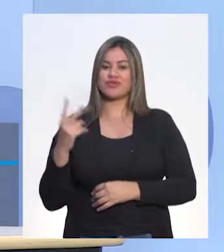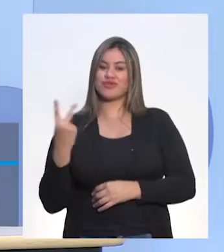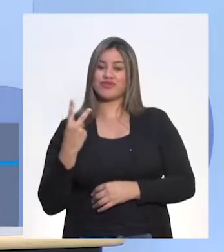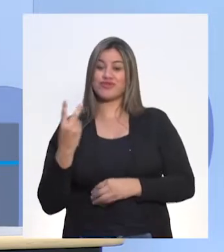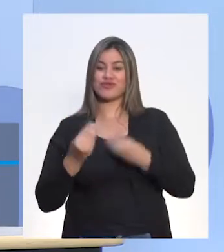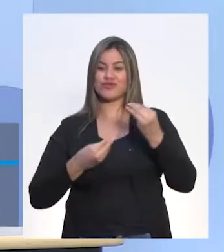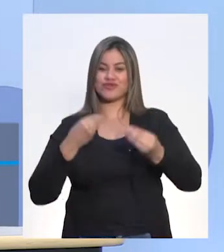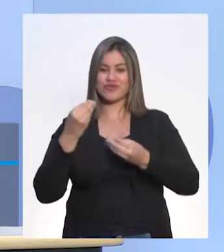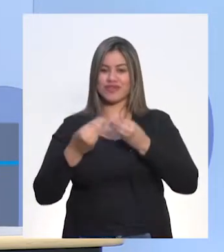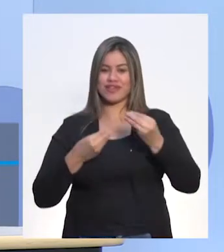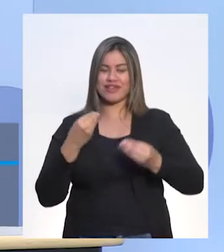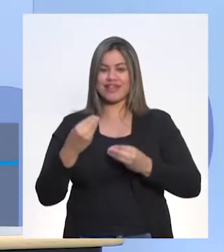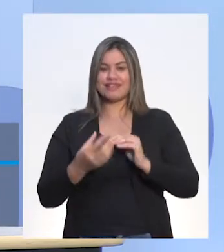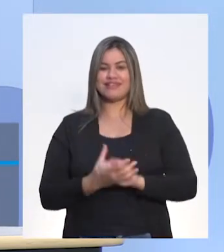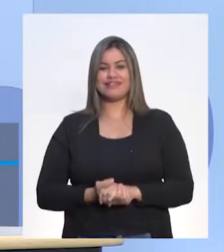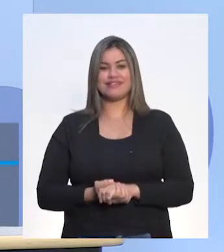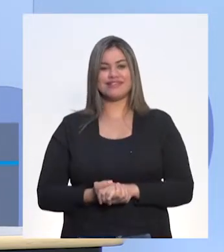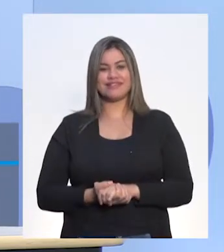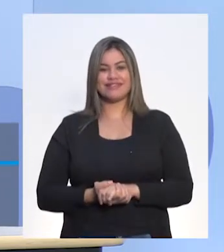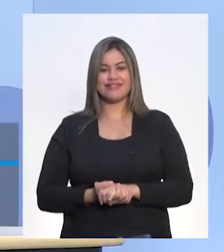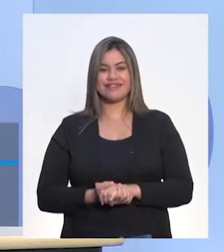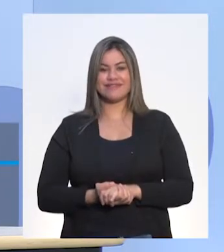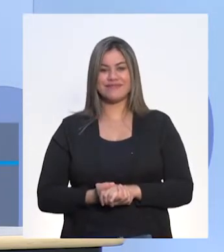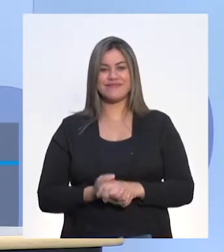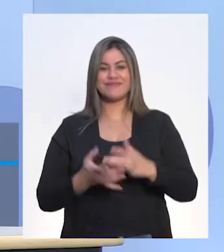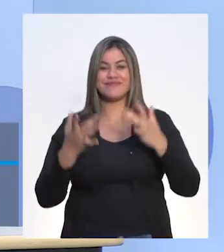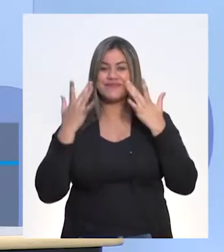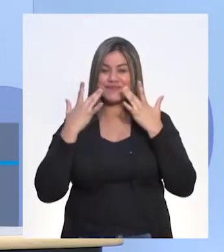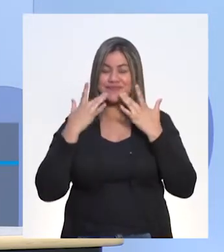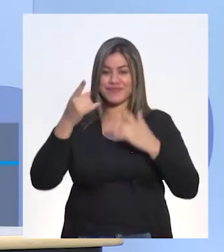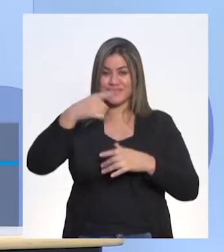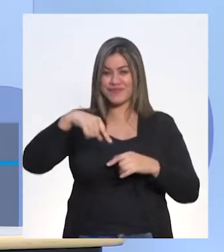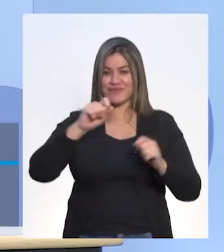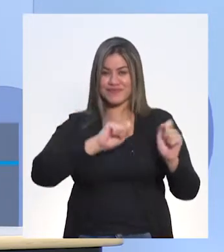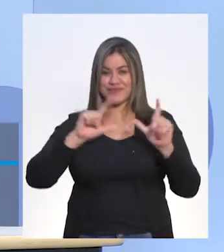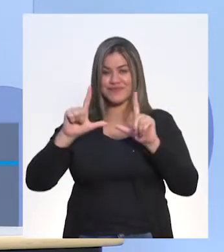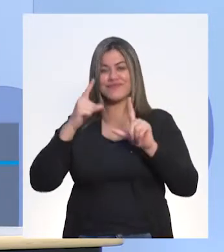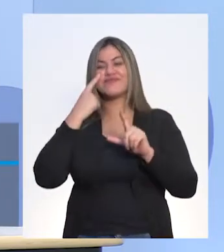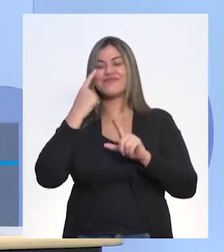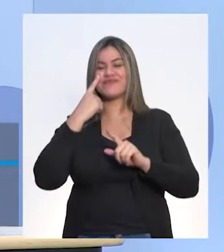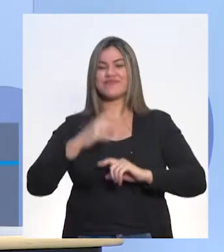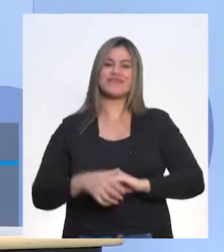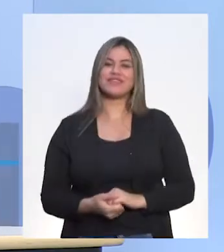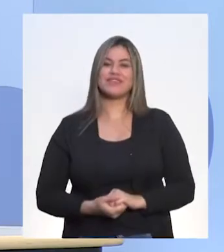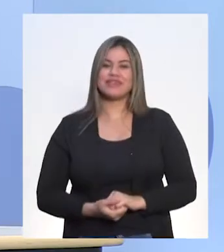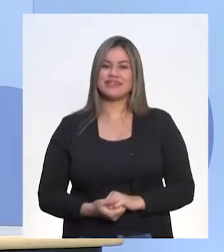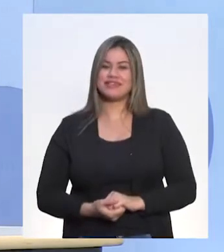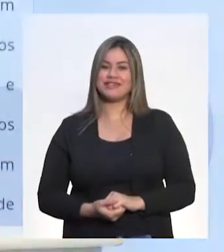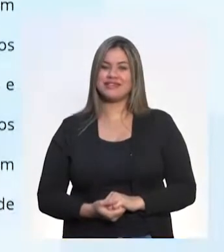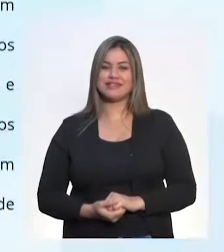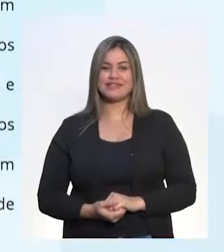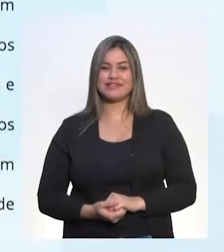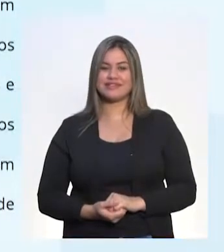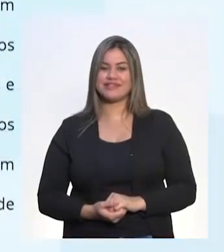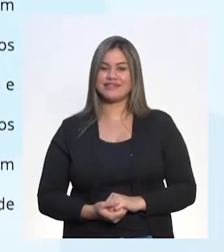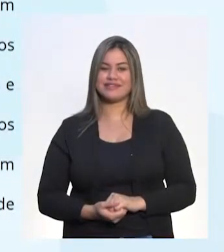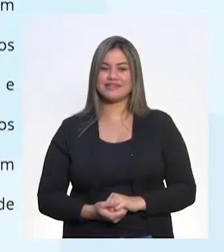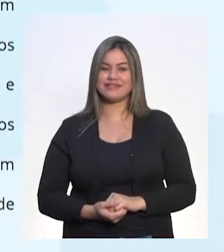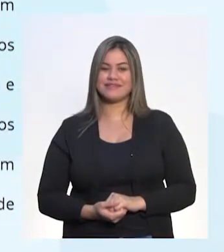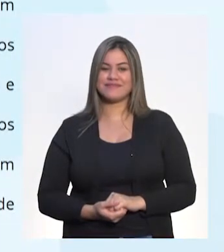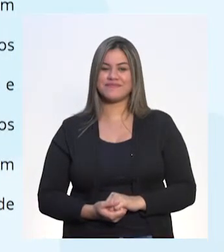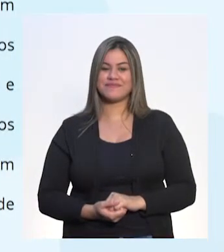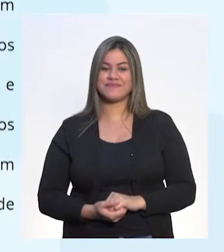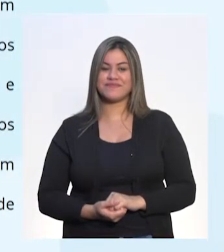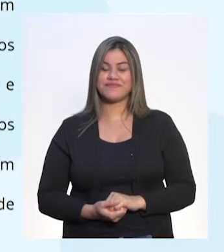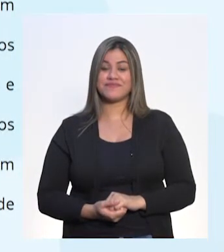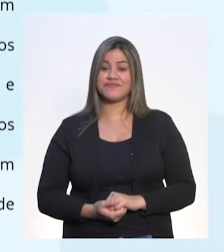uma pequena cena teatral aqui, né? E vocês acompanhem na tela conosco, por favor. Vamos lá, então? Então,